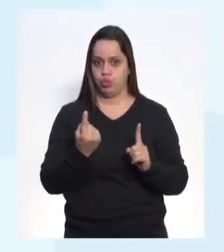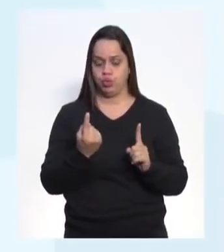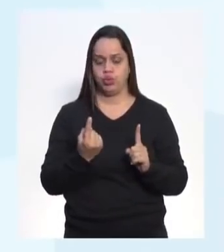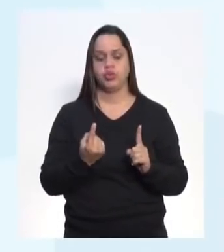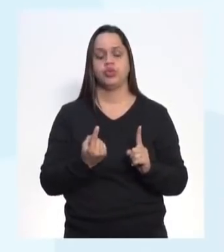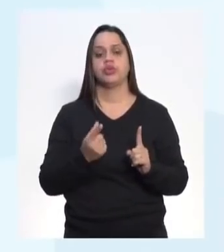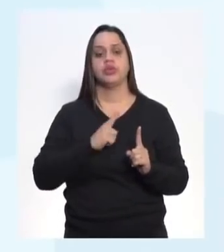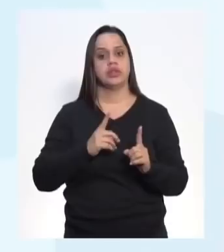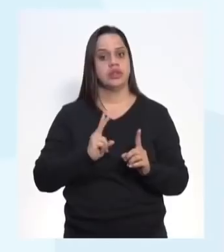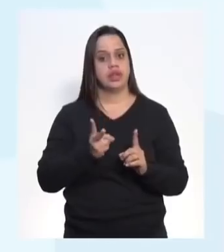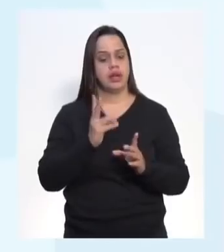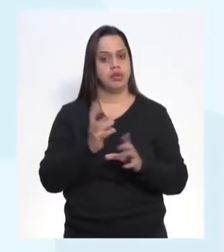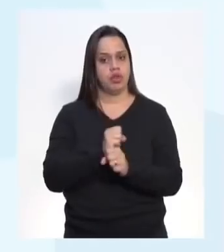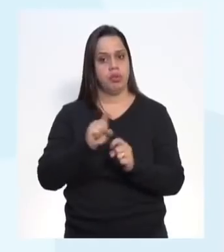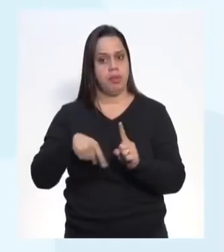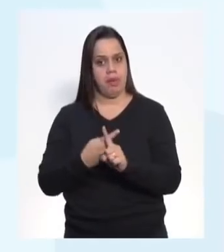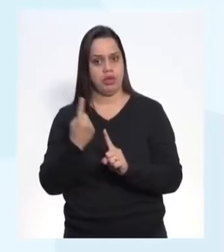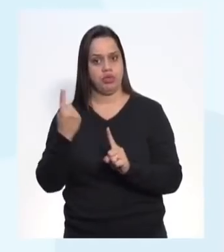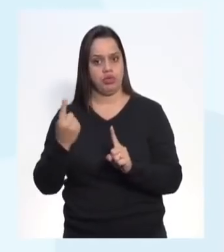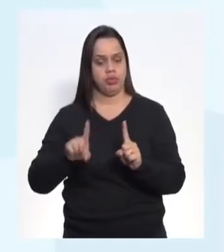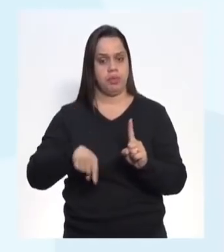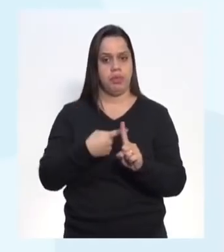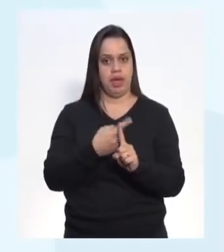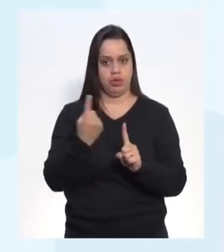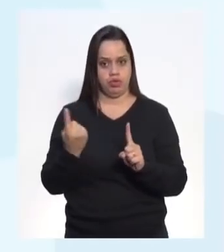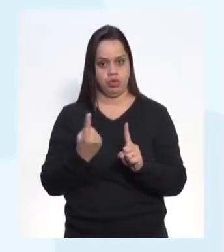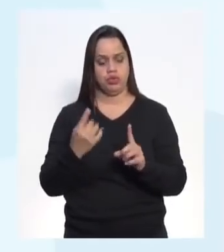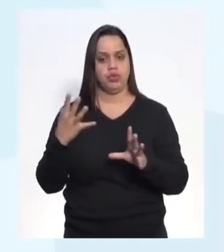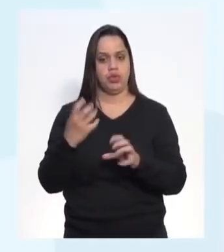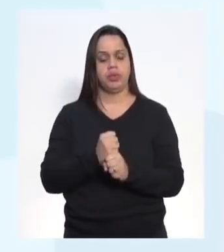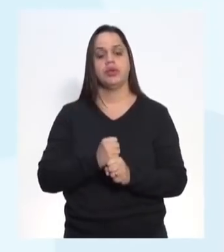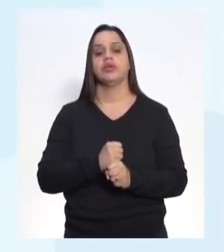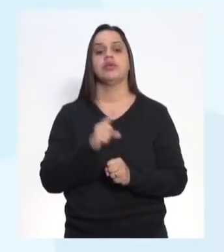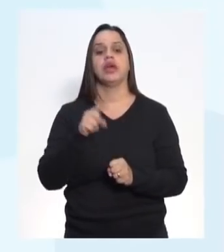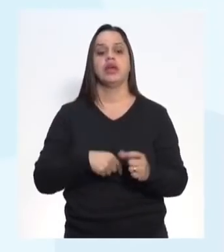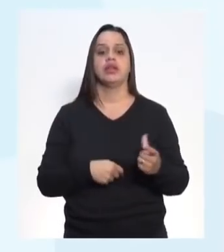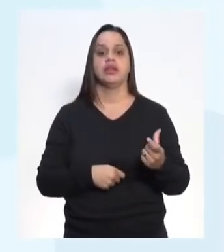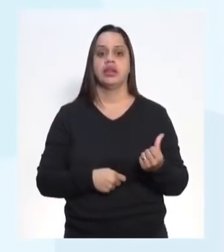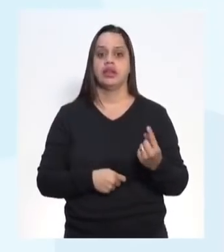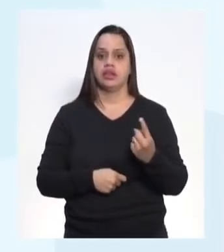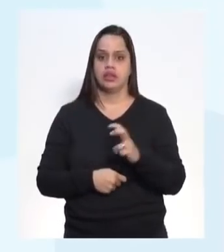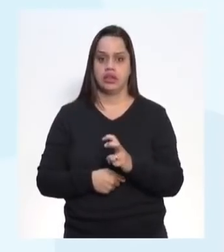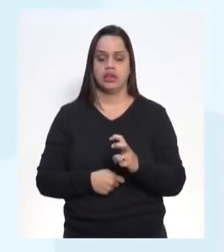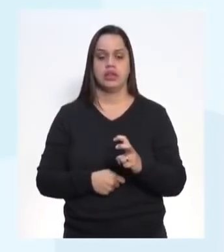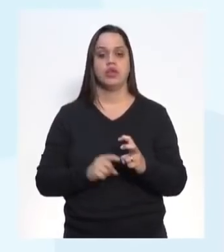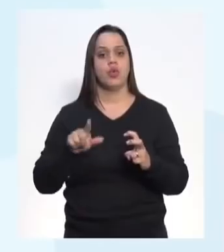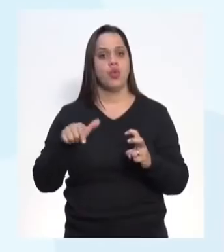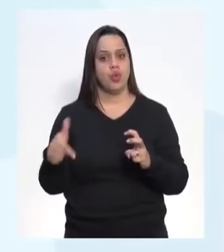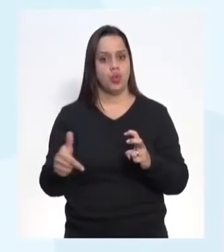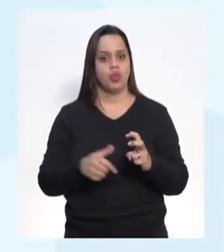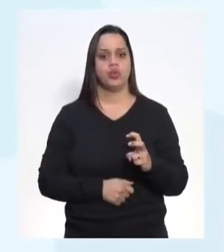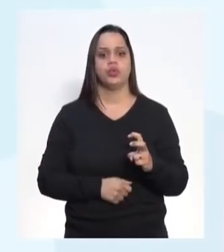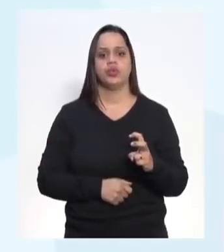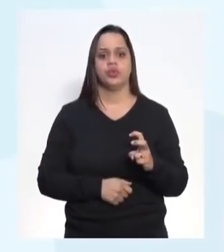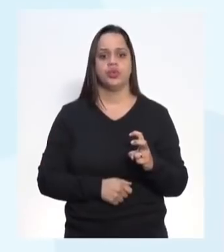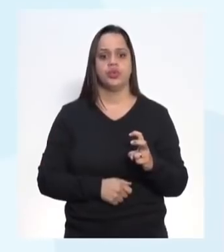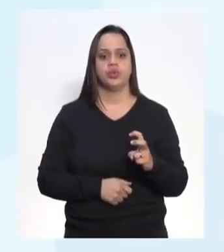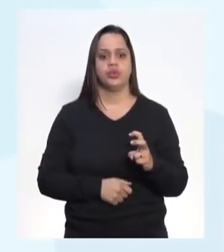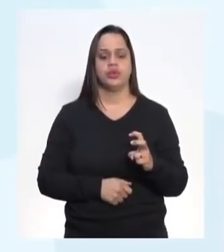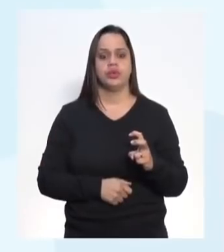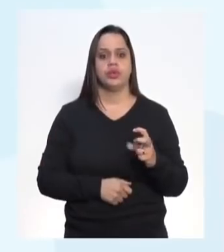1, somando 1 a esse valor, 615. O próximo aqui,